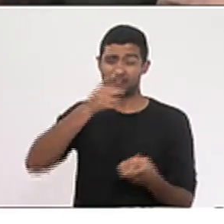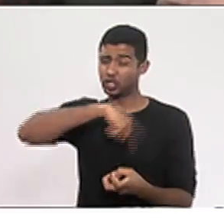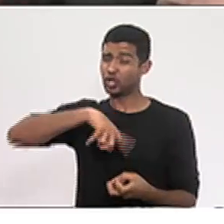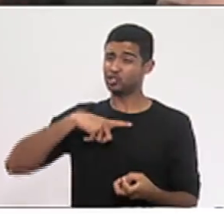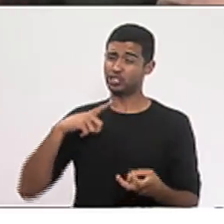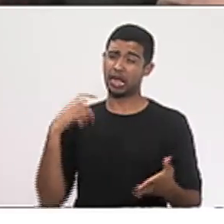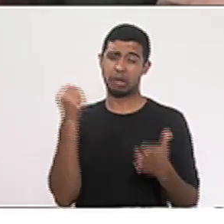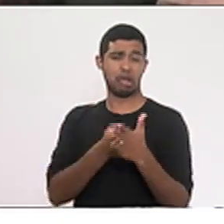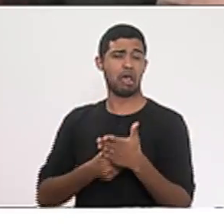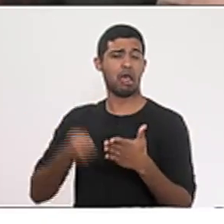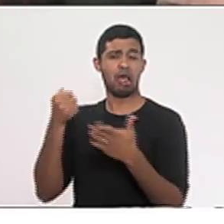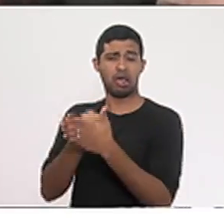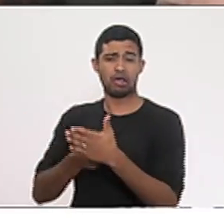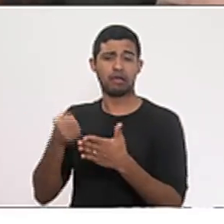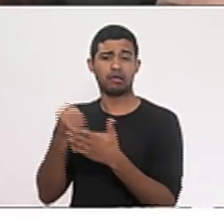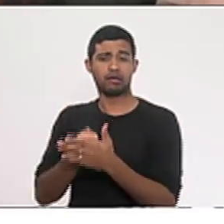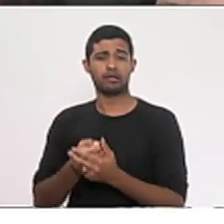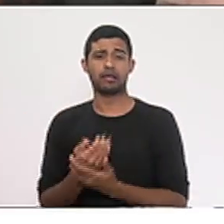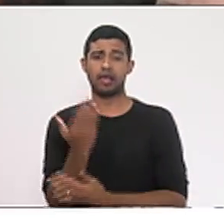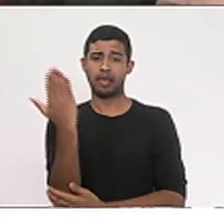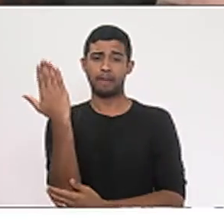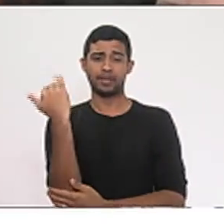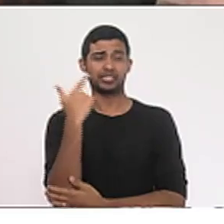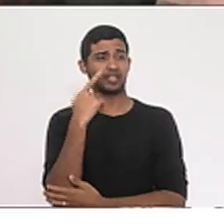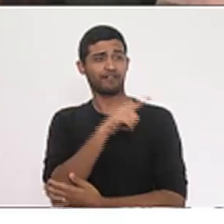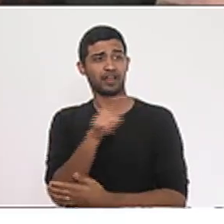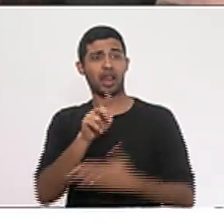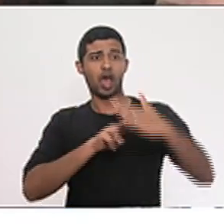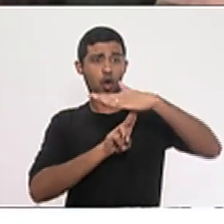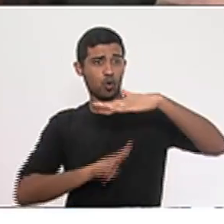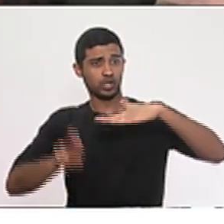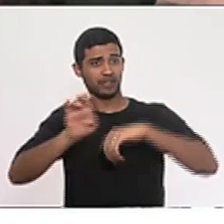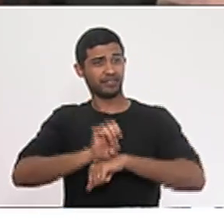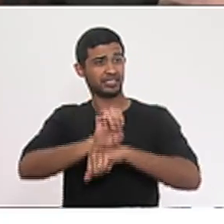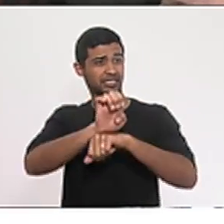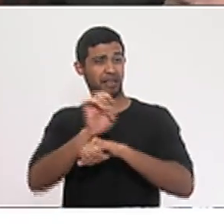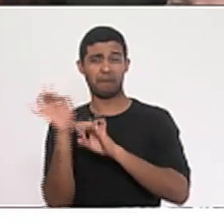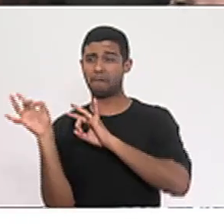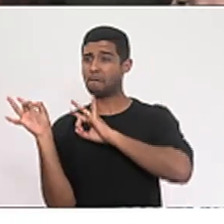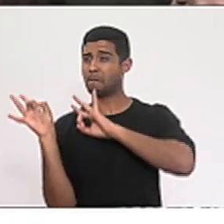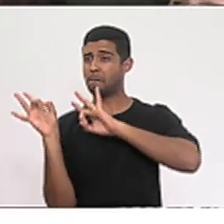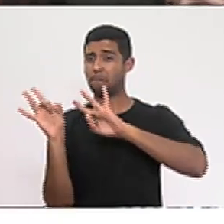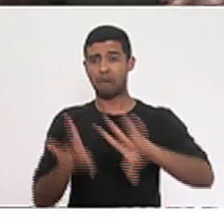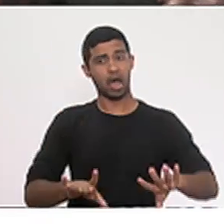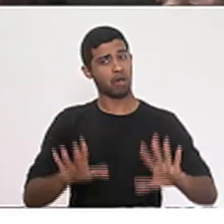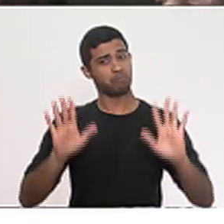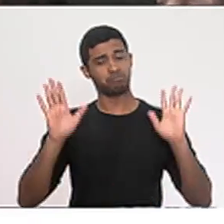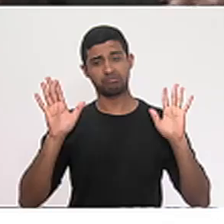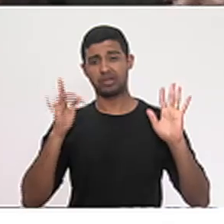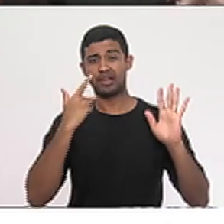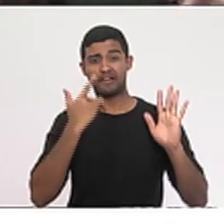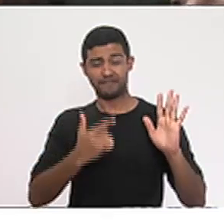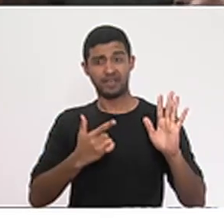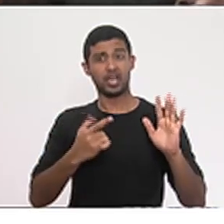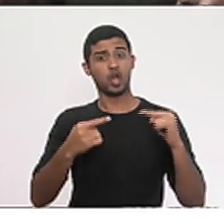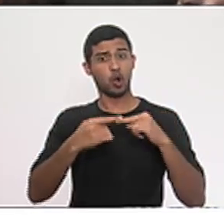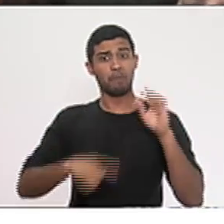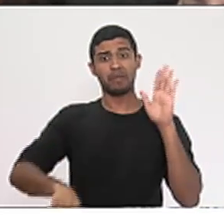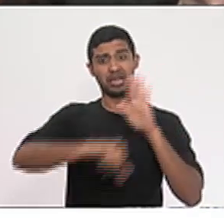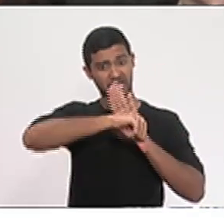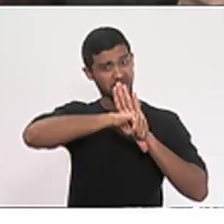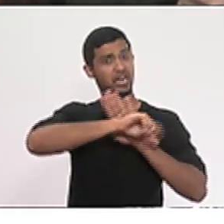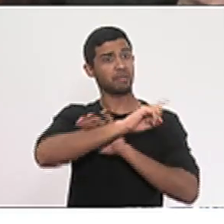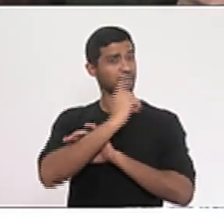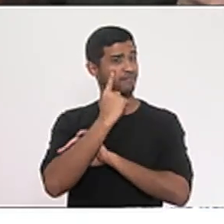travando, né, e no quadriênio passado as universidades estaduais foram abandonadas à própria sorte, um crime que fizeram com a